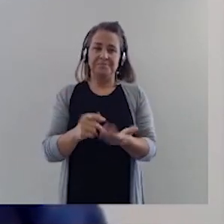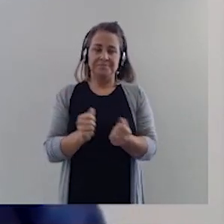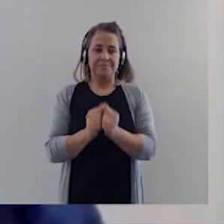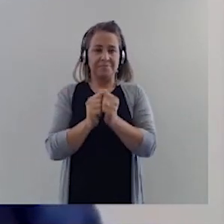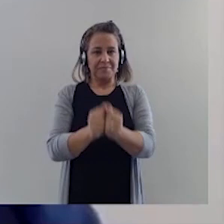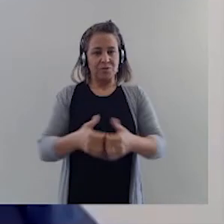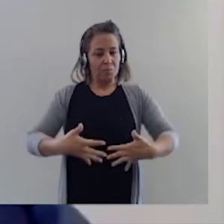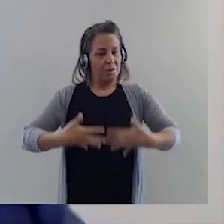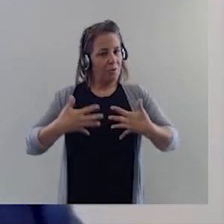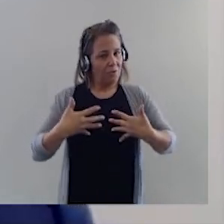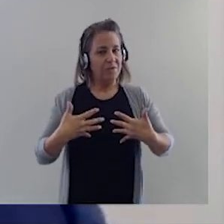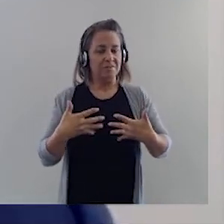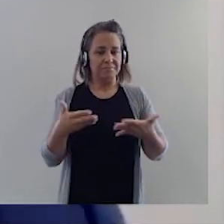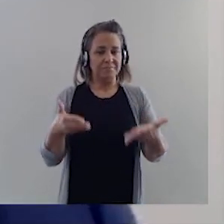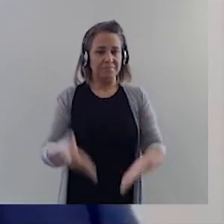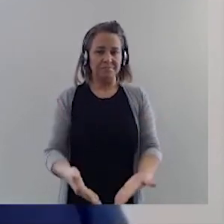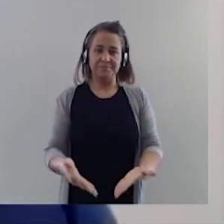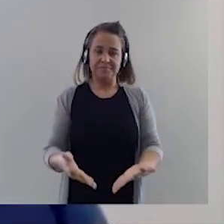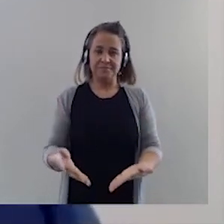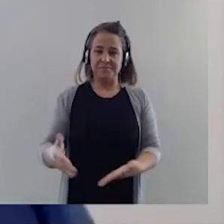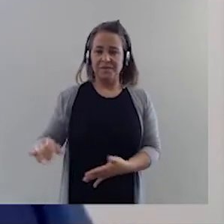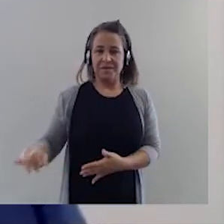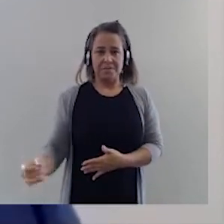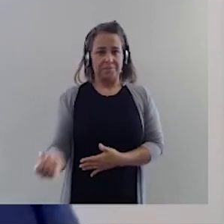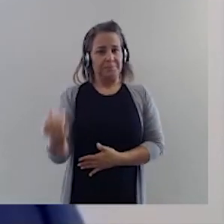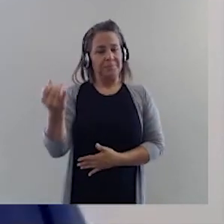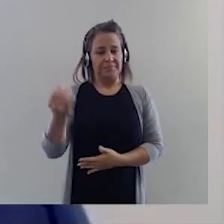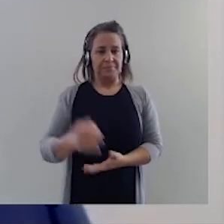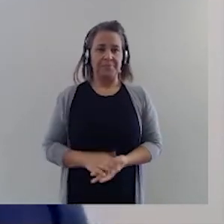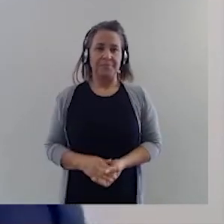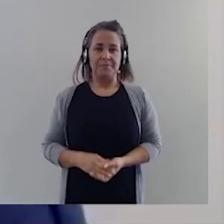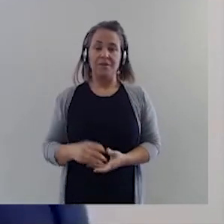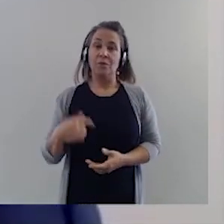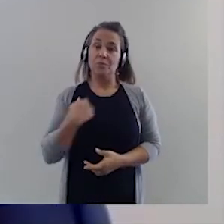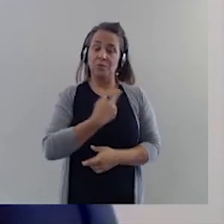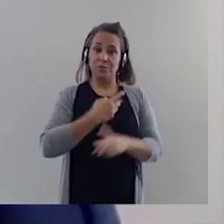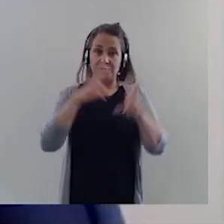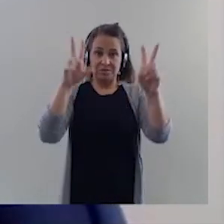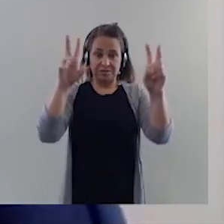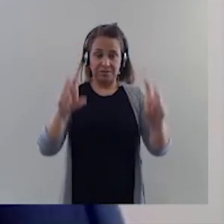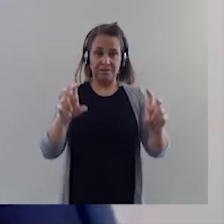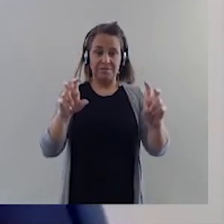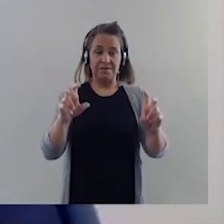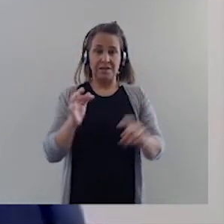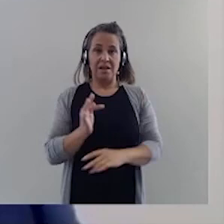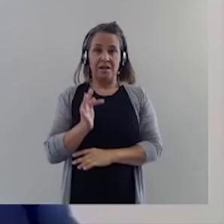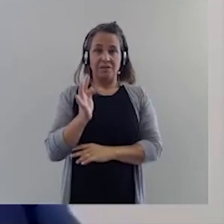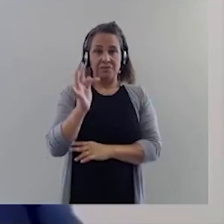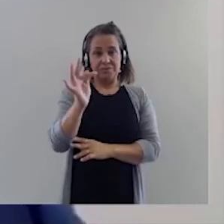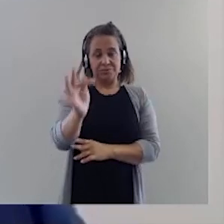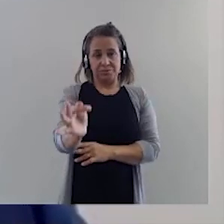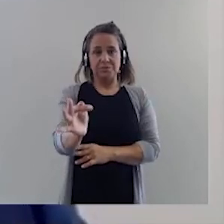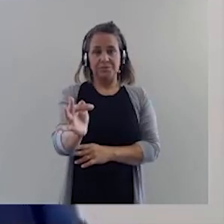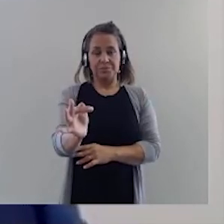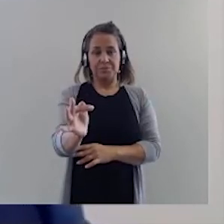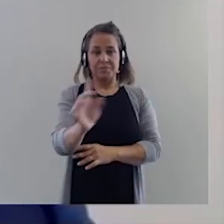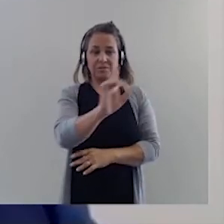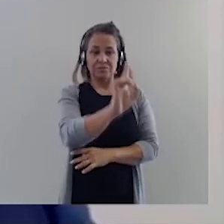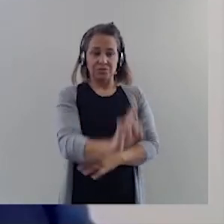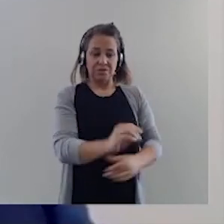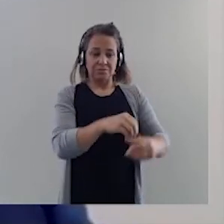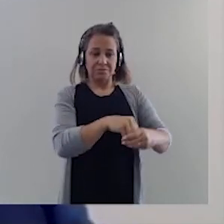poder participar de um evento como esse. O nosso tema, o futuro do direito da empresa,